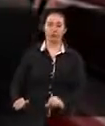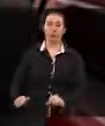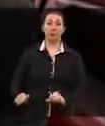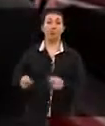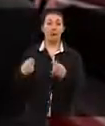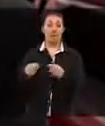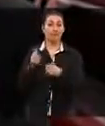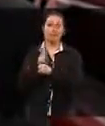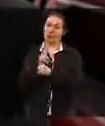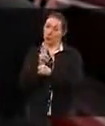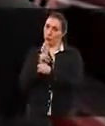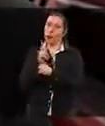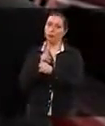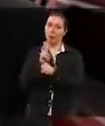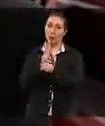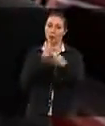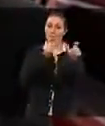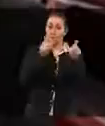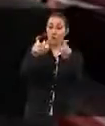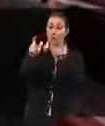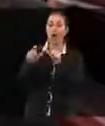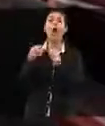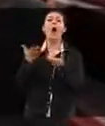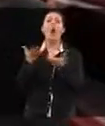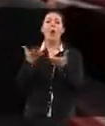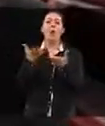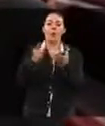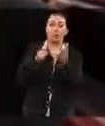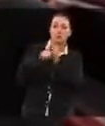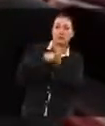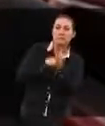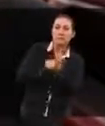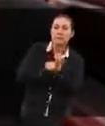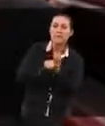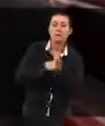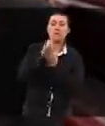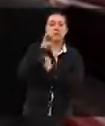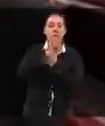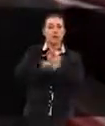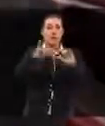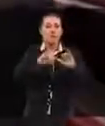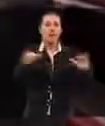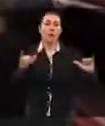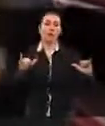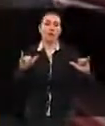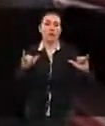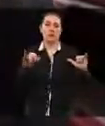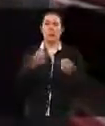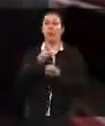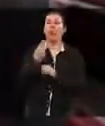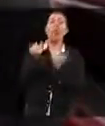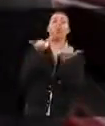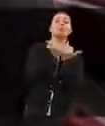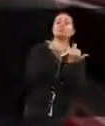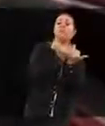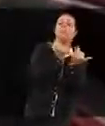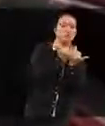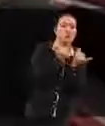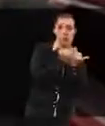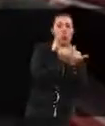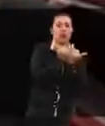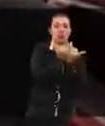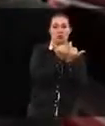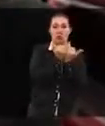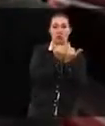Então a gente tem que tomar cuidado realmente com aonde a gente busca essa informação, né? Qual é o site, qual é